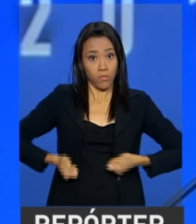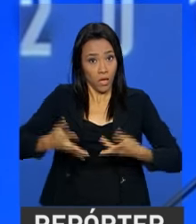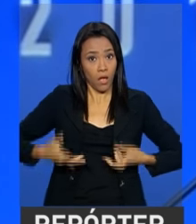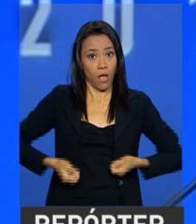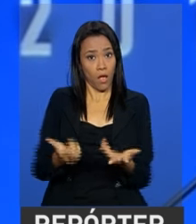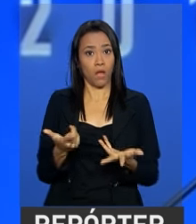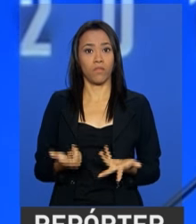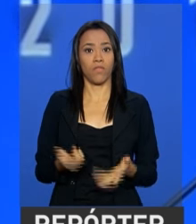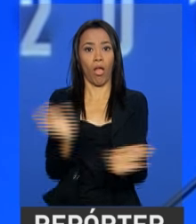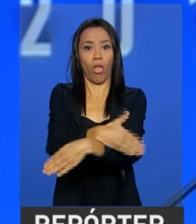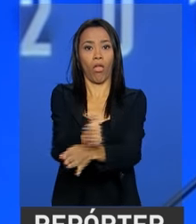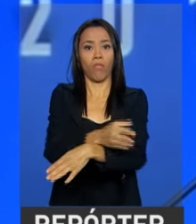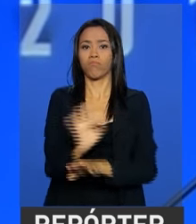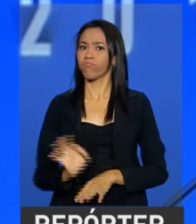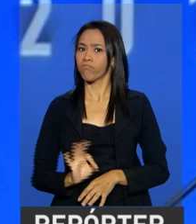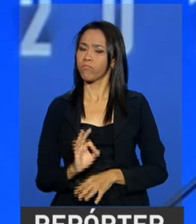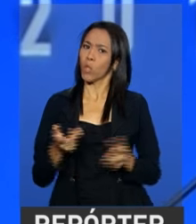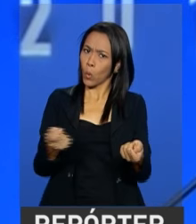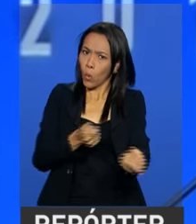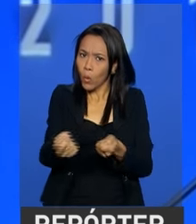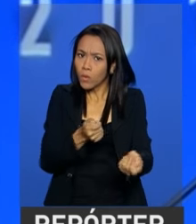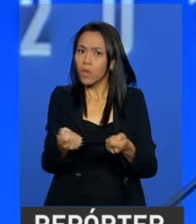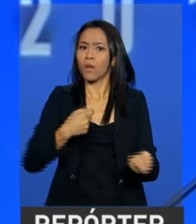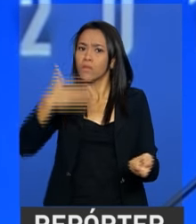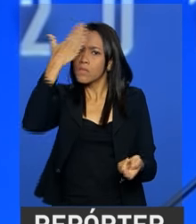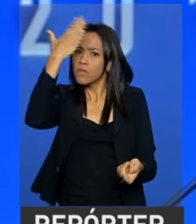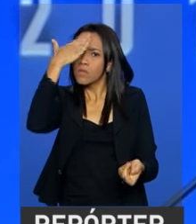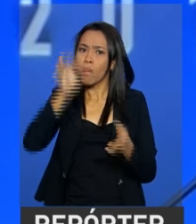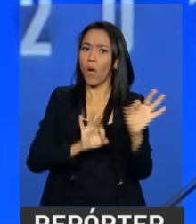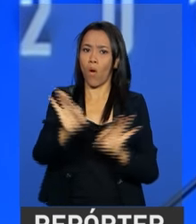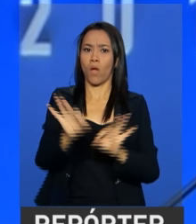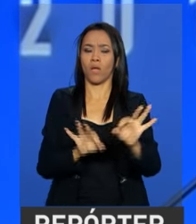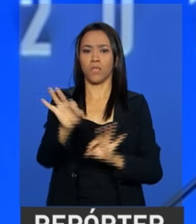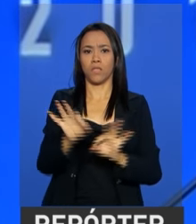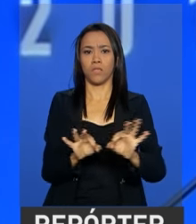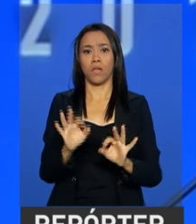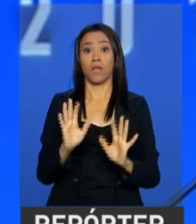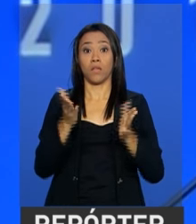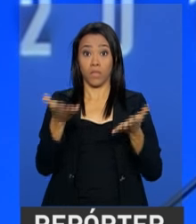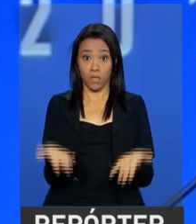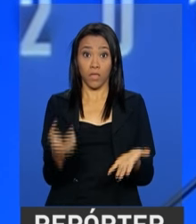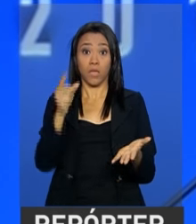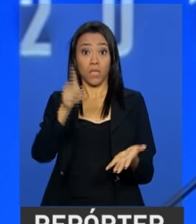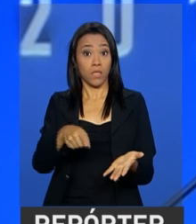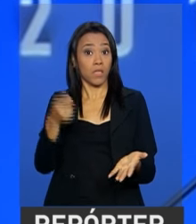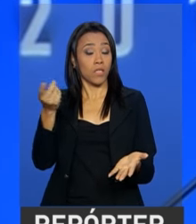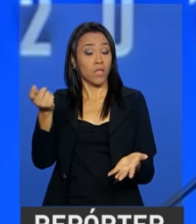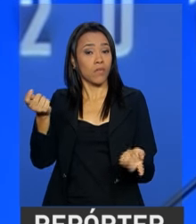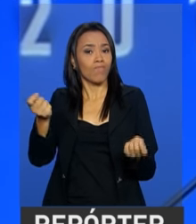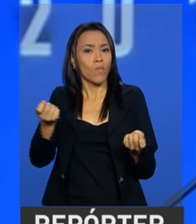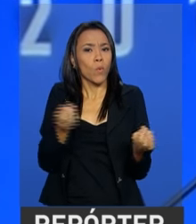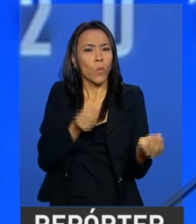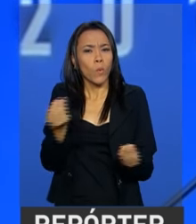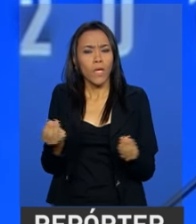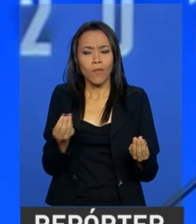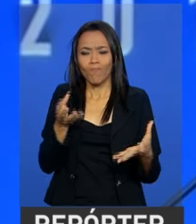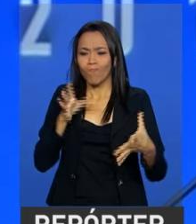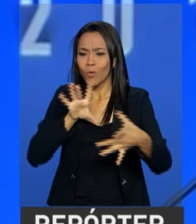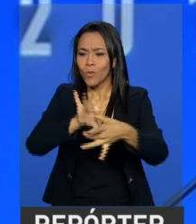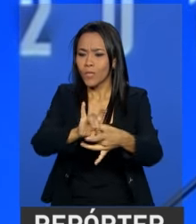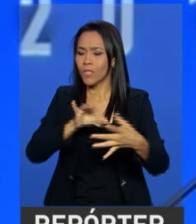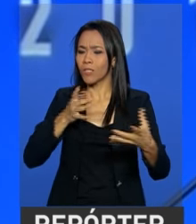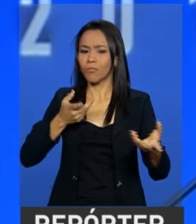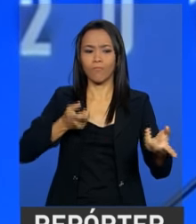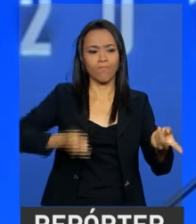Estado que seja capaz de se organizar, um Estado que seja capaz de propiciar um ambiente